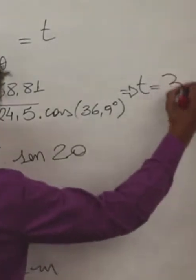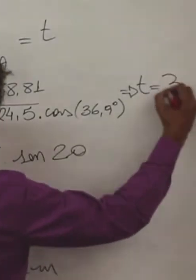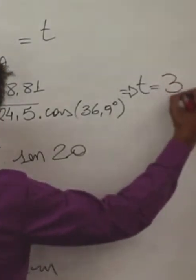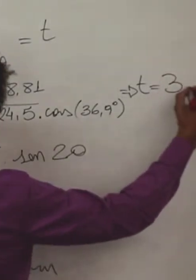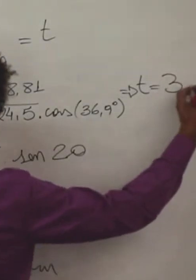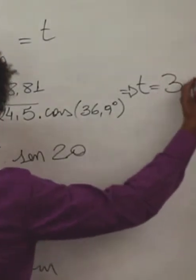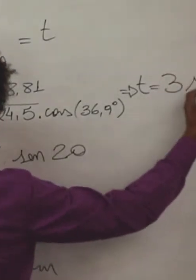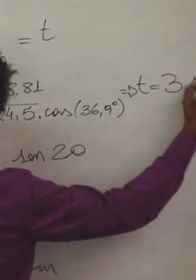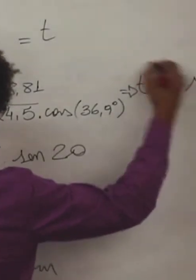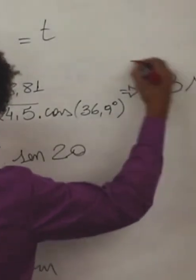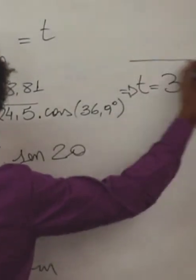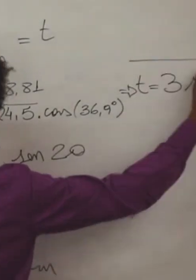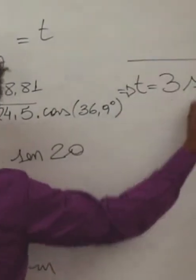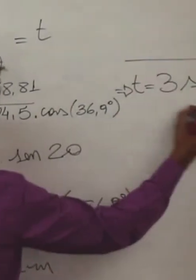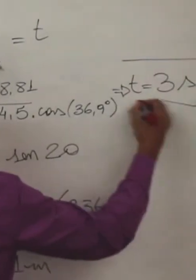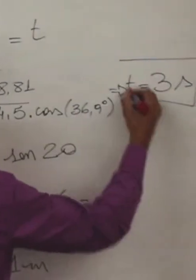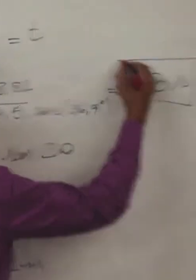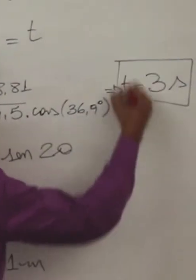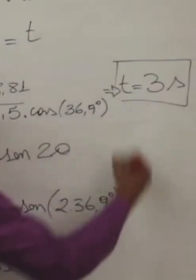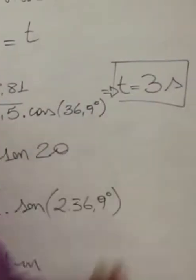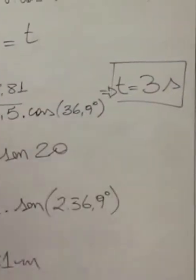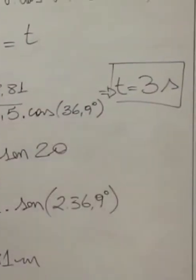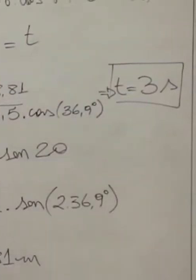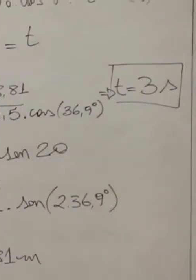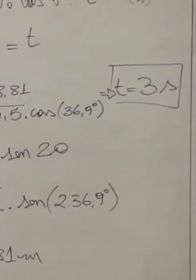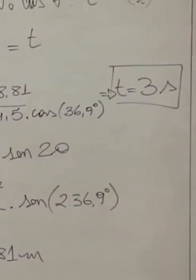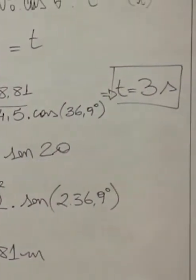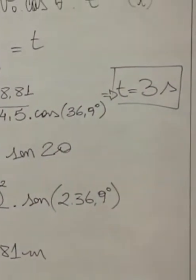aproximadamente 3 segundos.